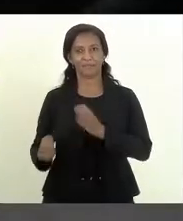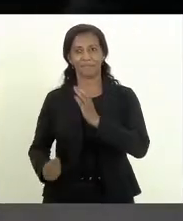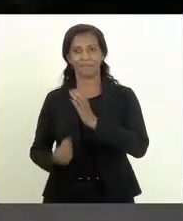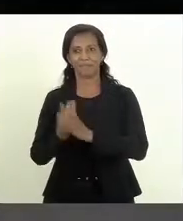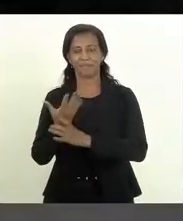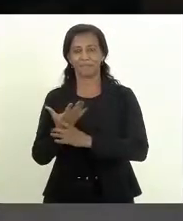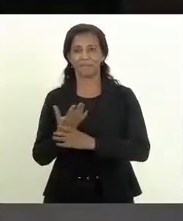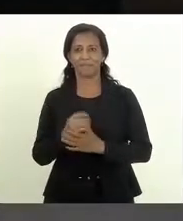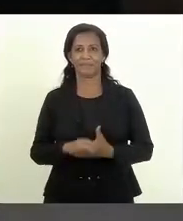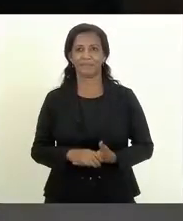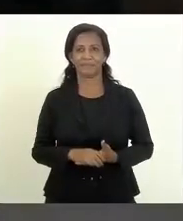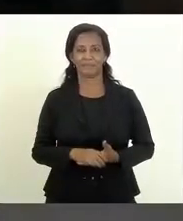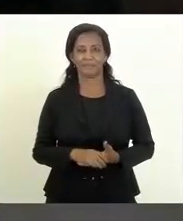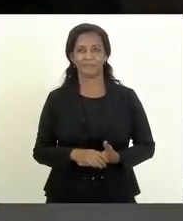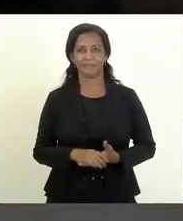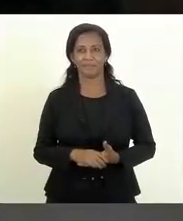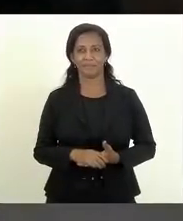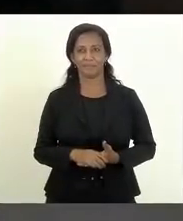criação